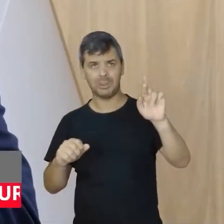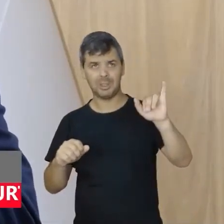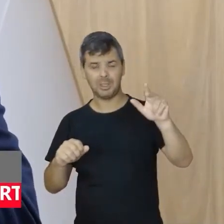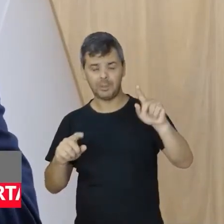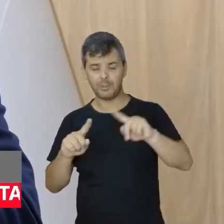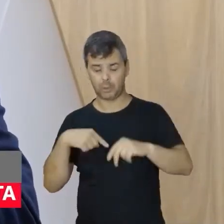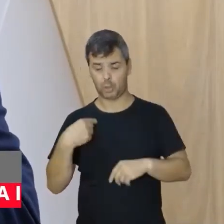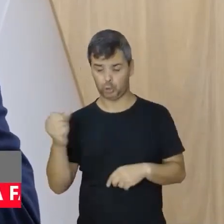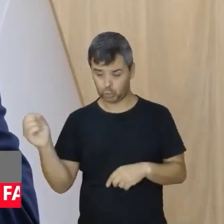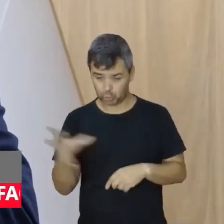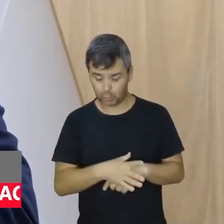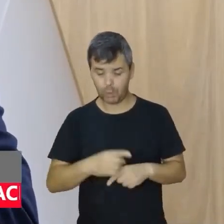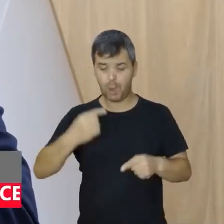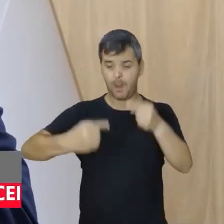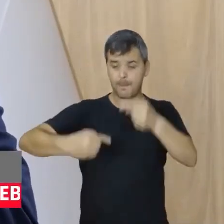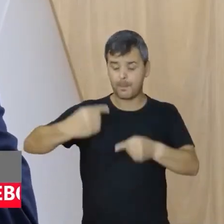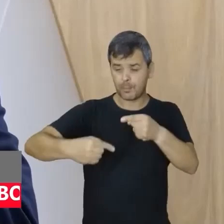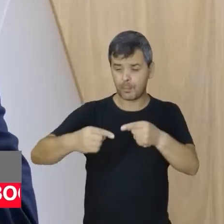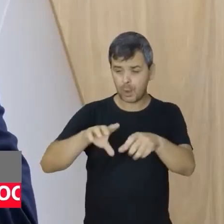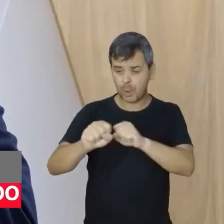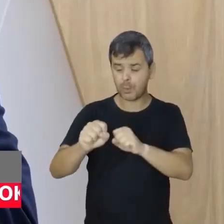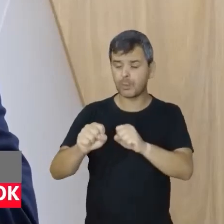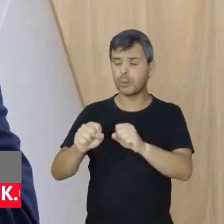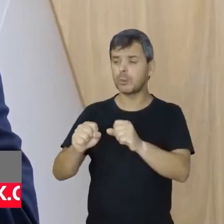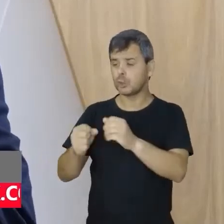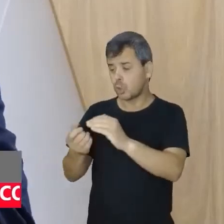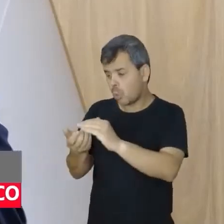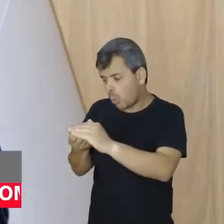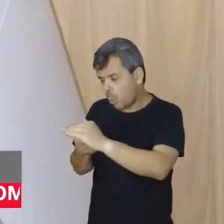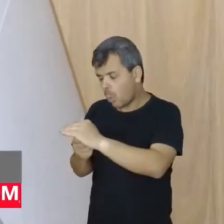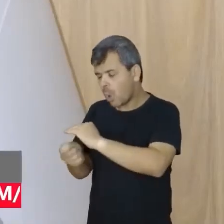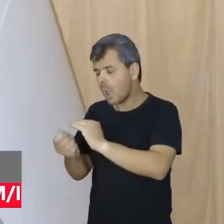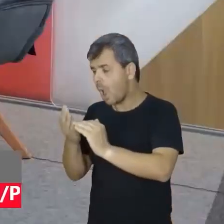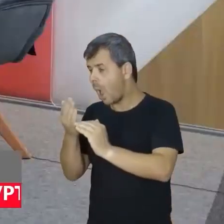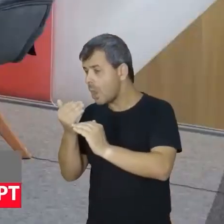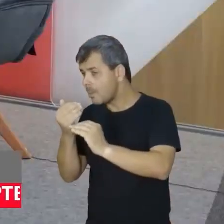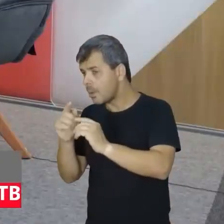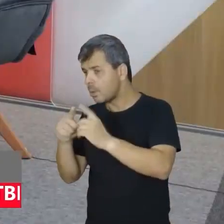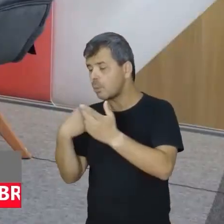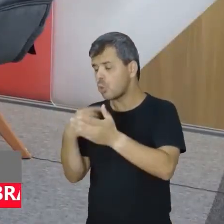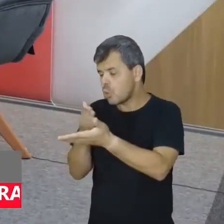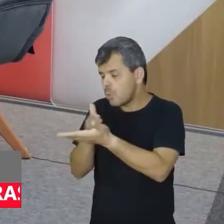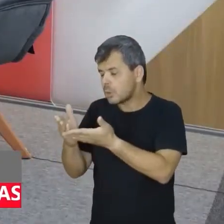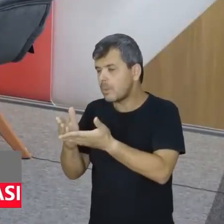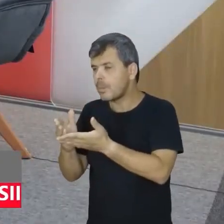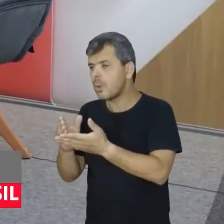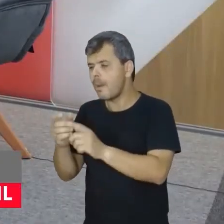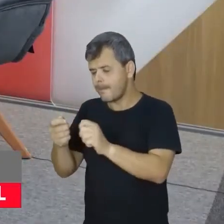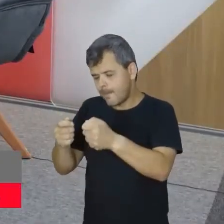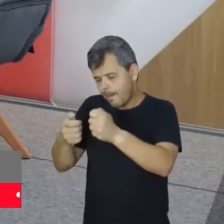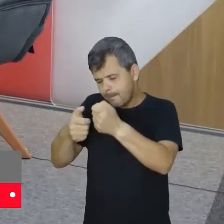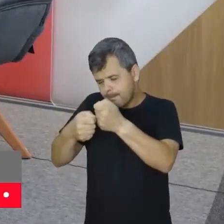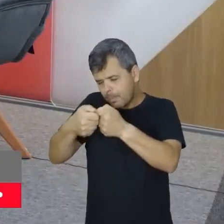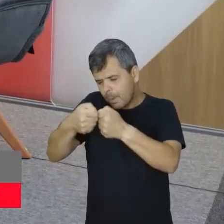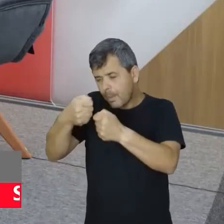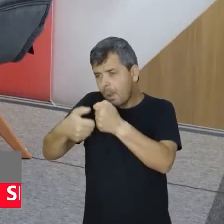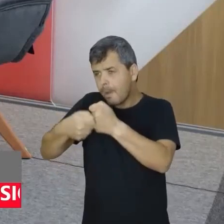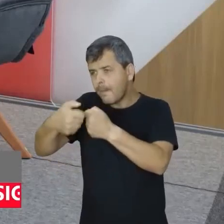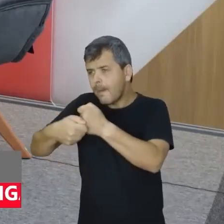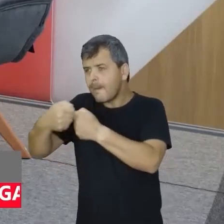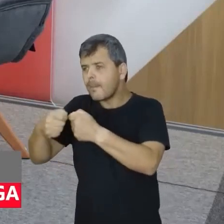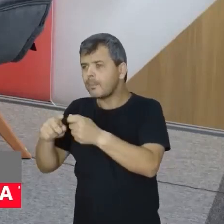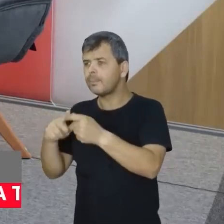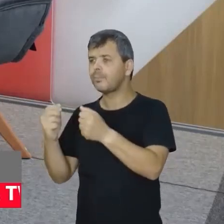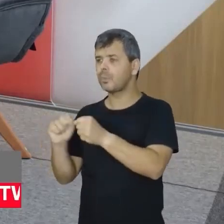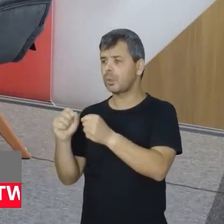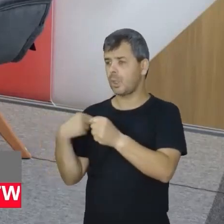lançamos de novo a política da formação de estoques públicos, Amanda, e começamos pelo milho. A Conab pode comprar produtos quando